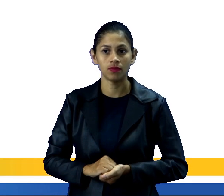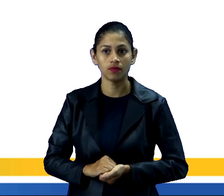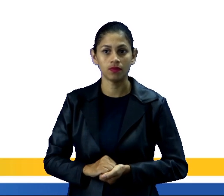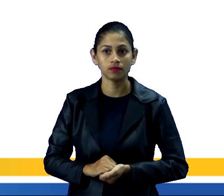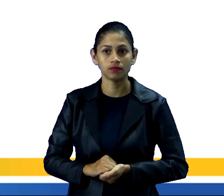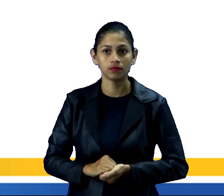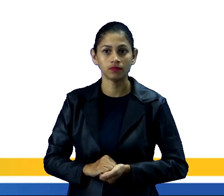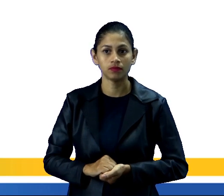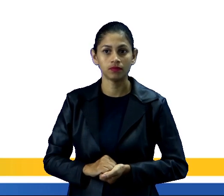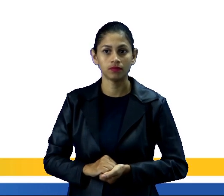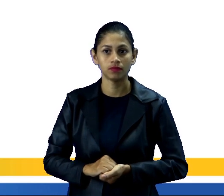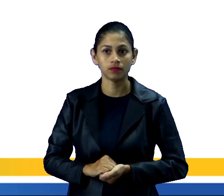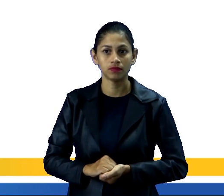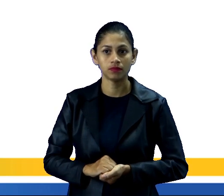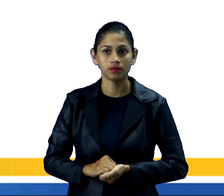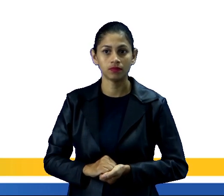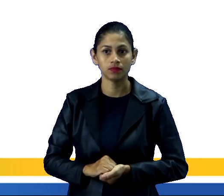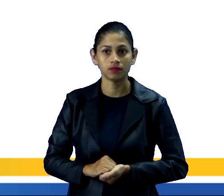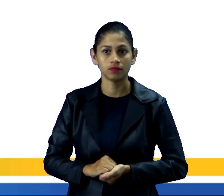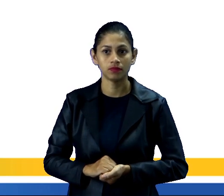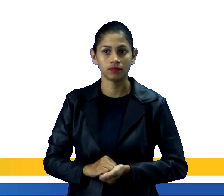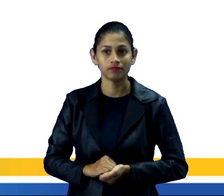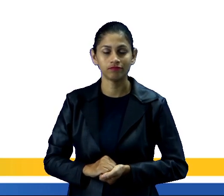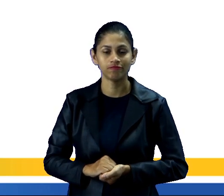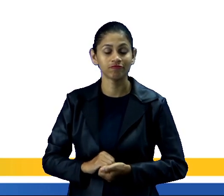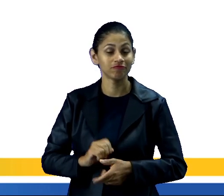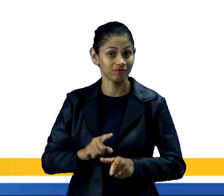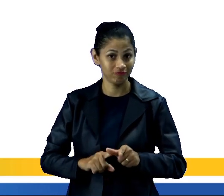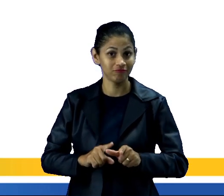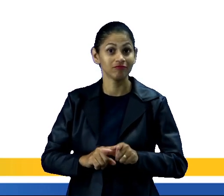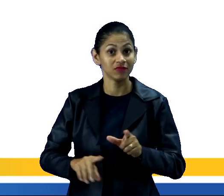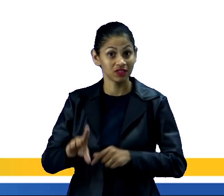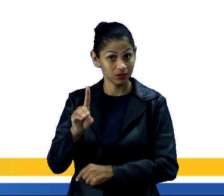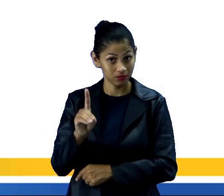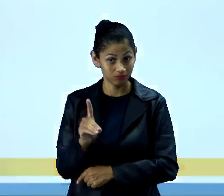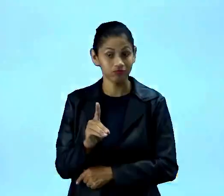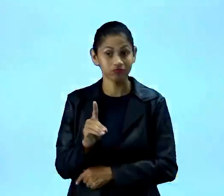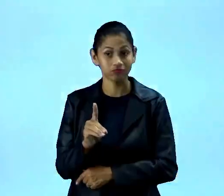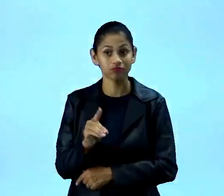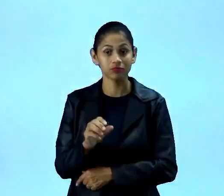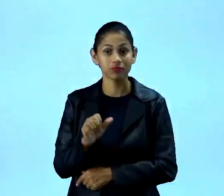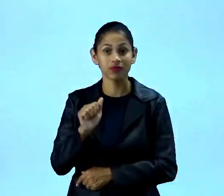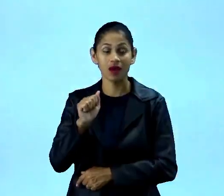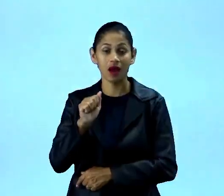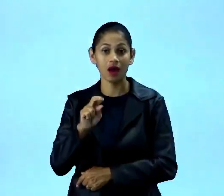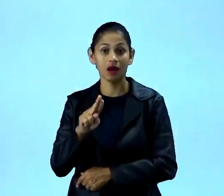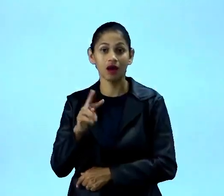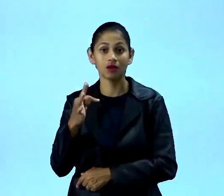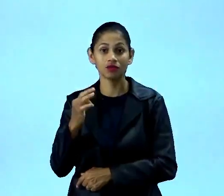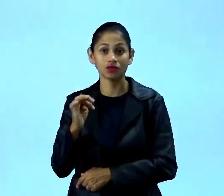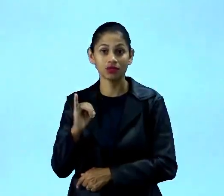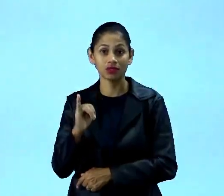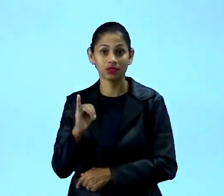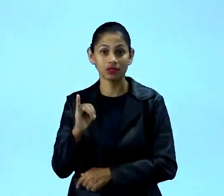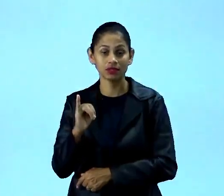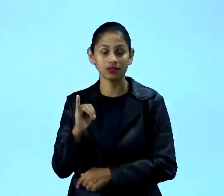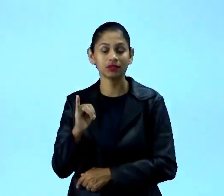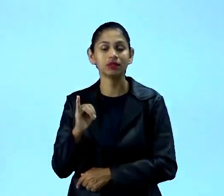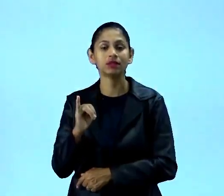Então, vamos lá. O Hitler era austríaco, né? Que é um